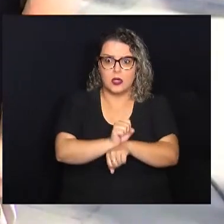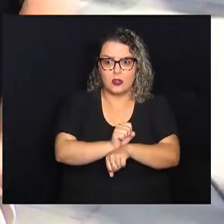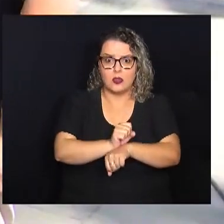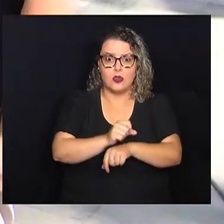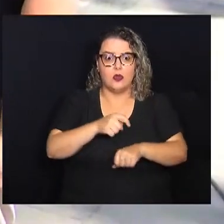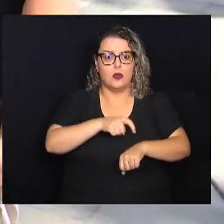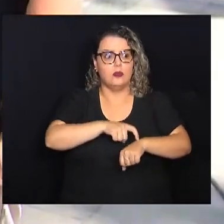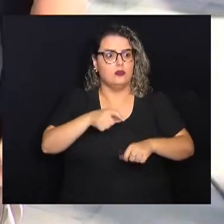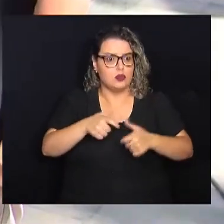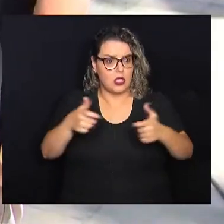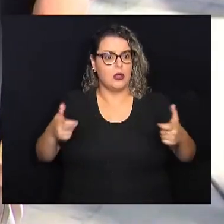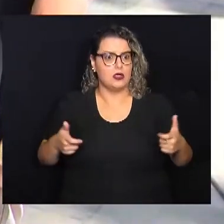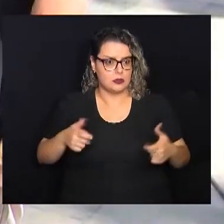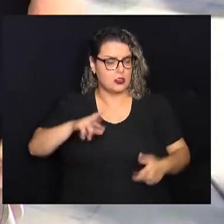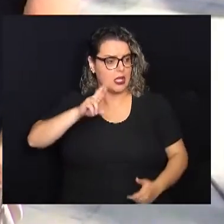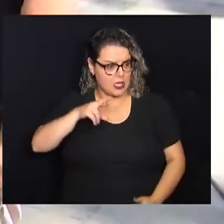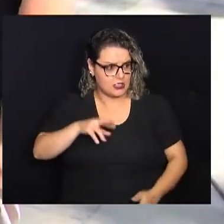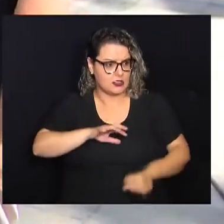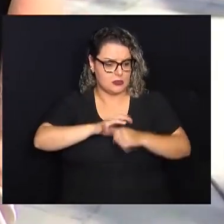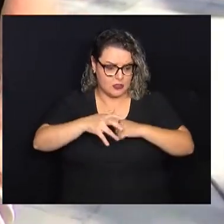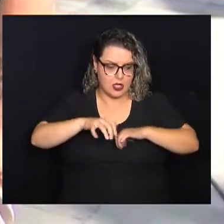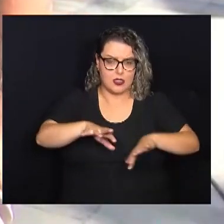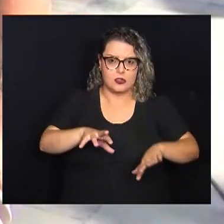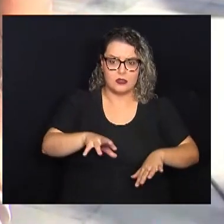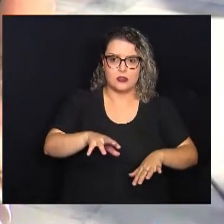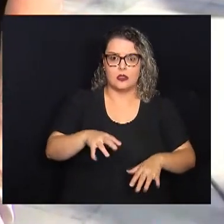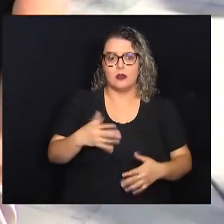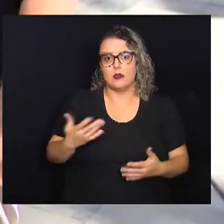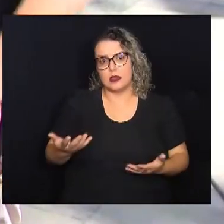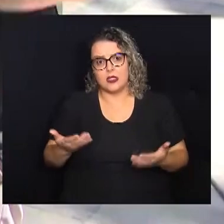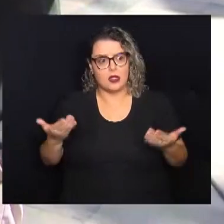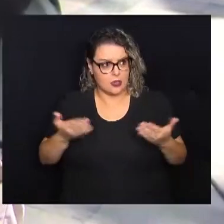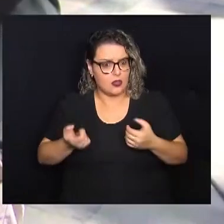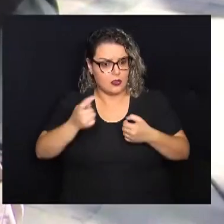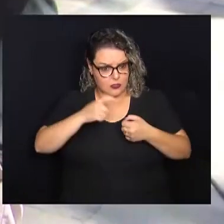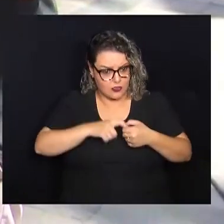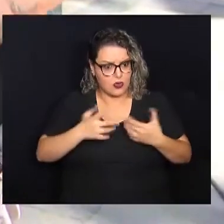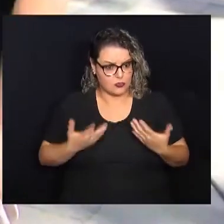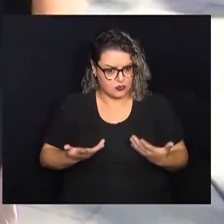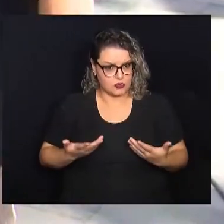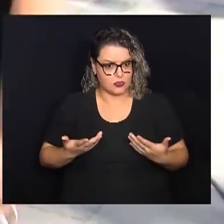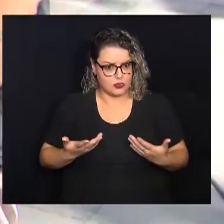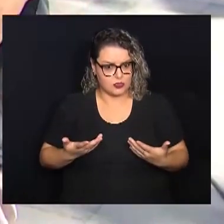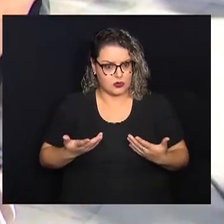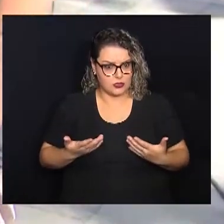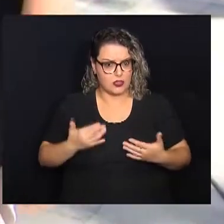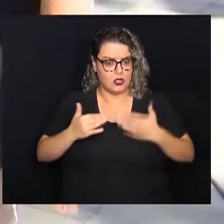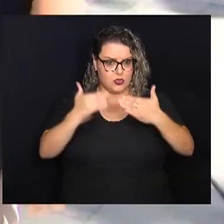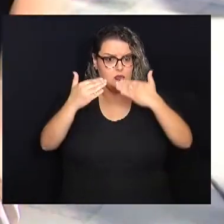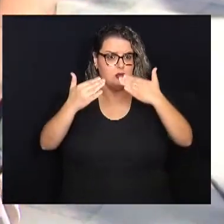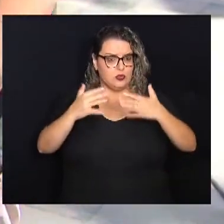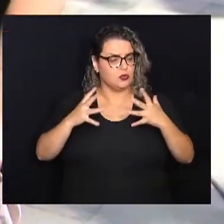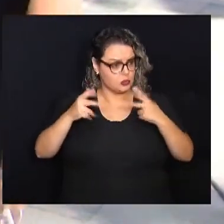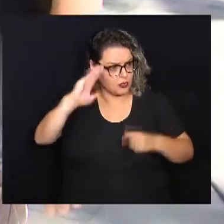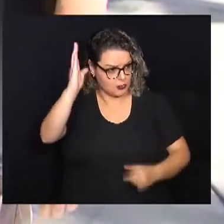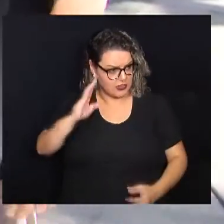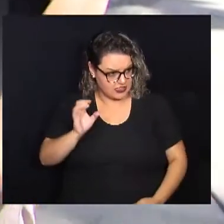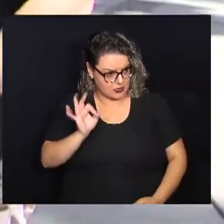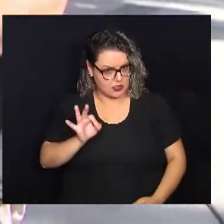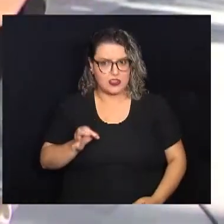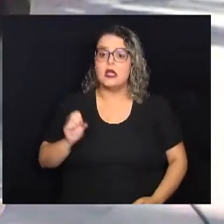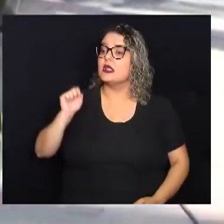tempo aí por conta justamente da pandemia, da Covid-19. Mas agora voltou e tá passando aí pelo Brasil inteiro, é isso?